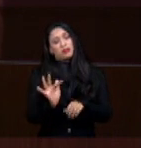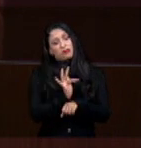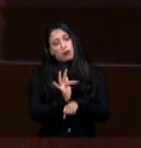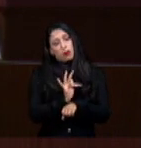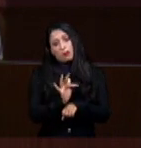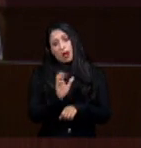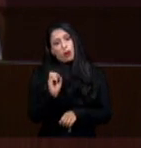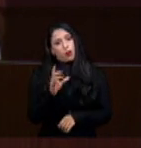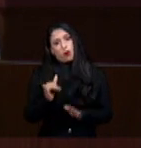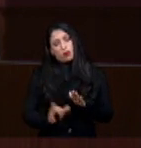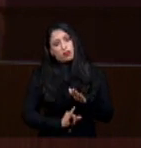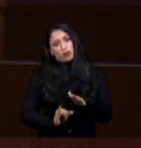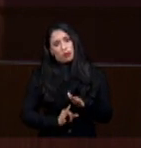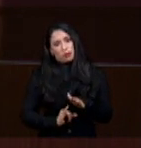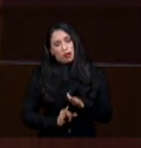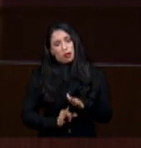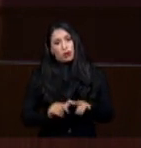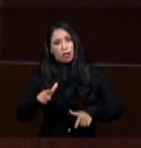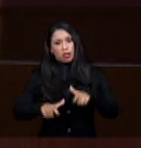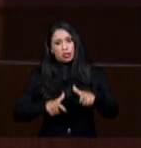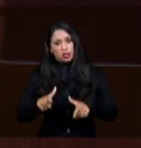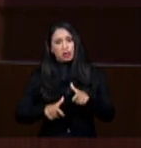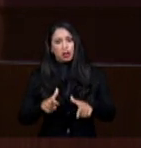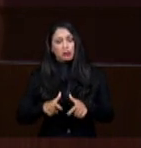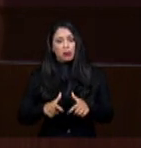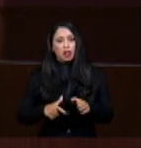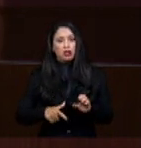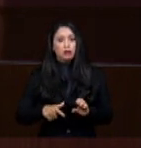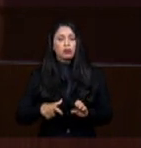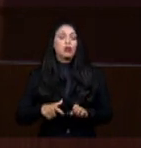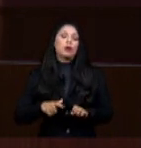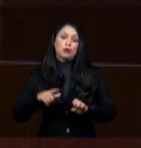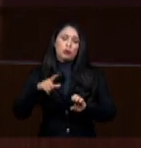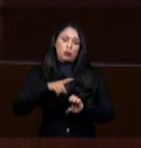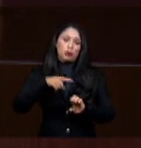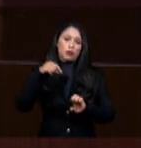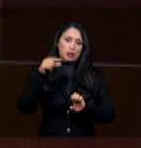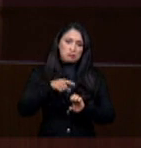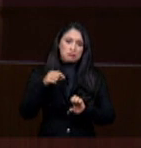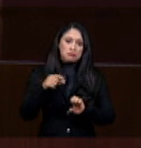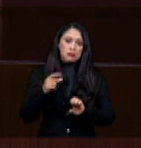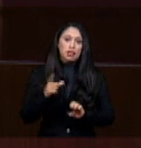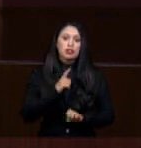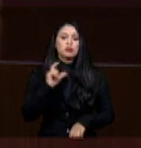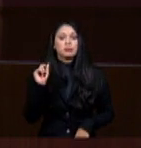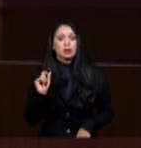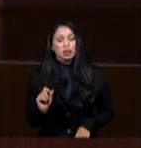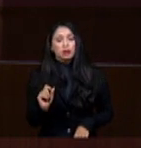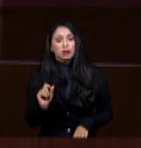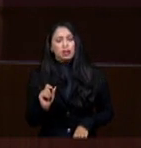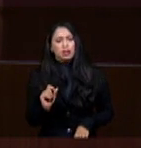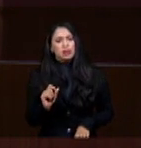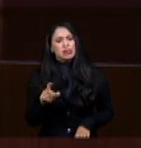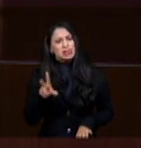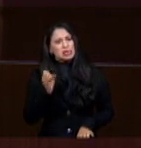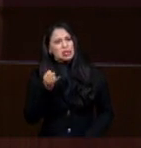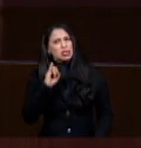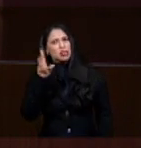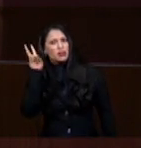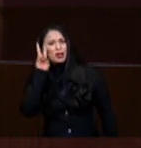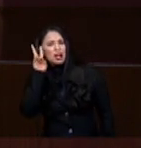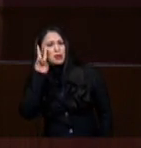trabalho empreendendo e ainda aqui no precário E se a gente trouxe à memória alguma